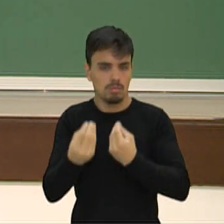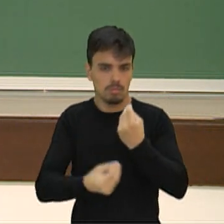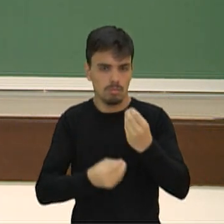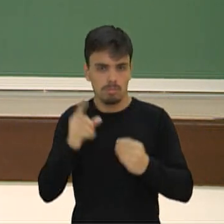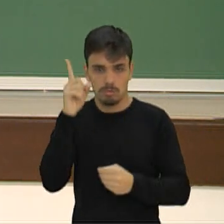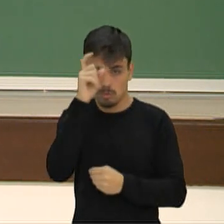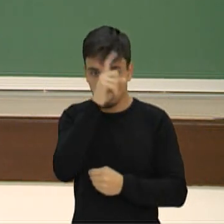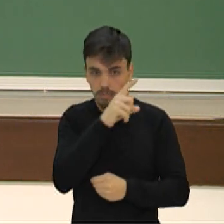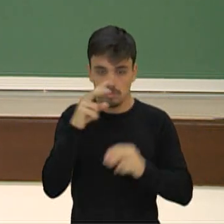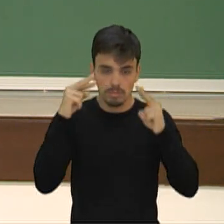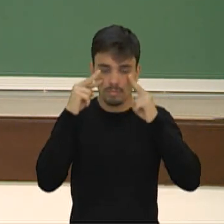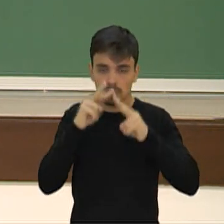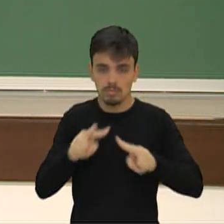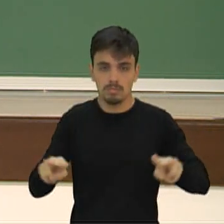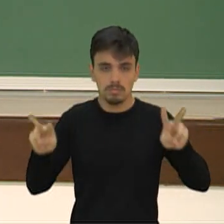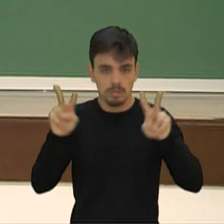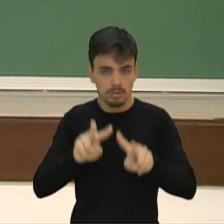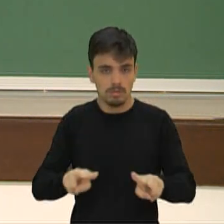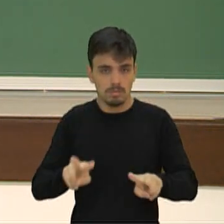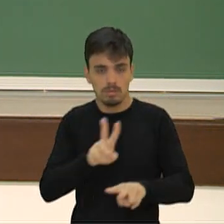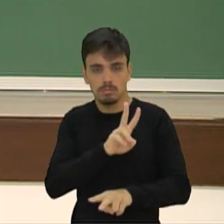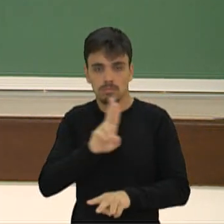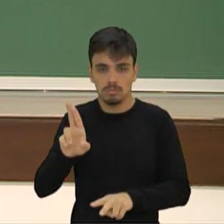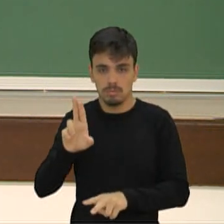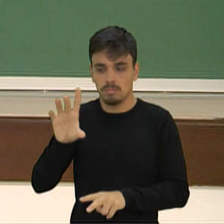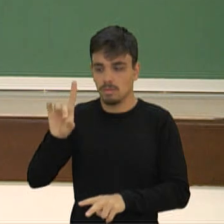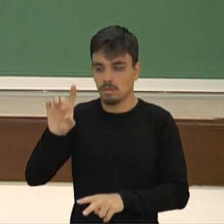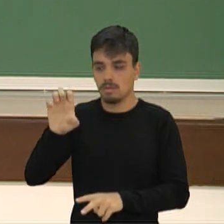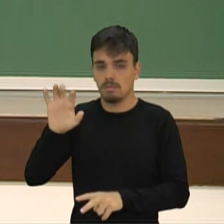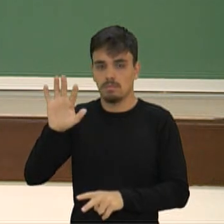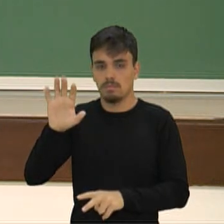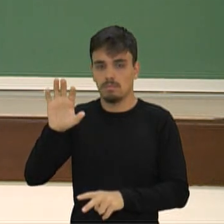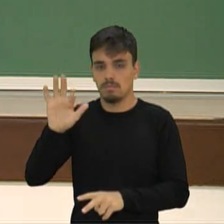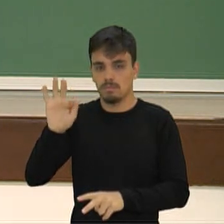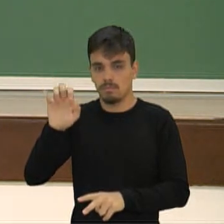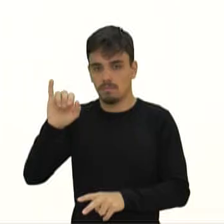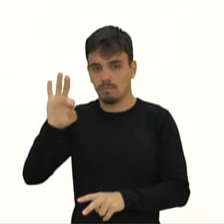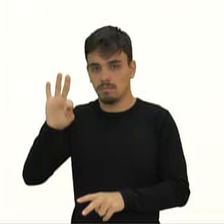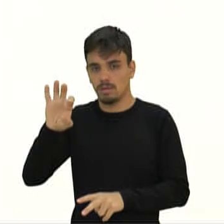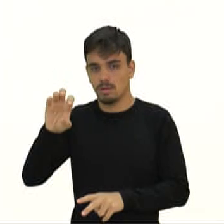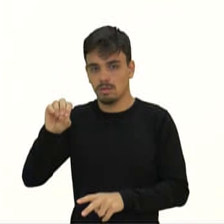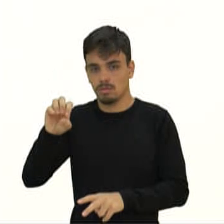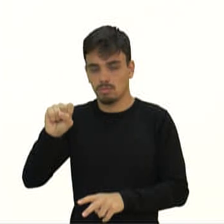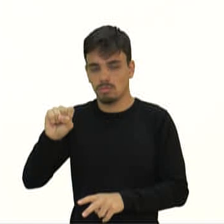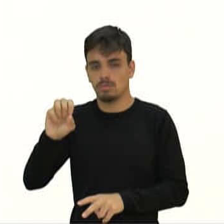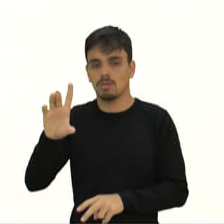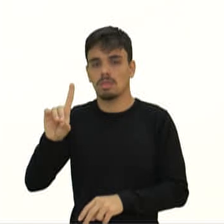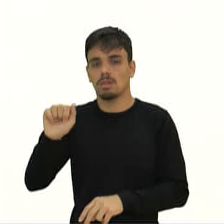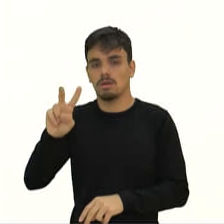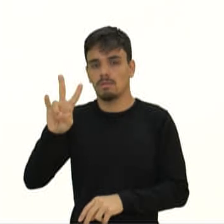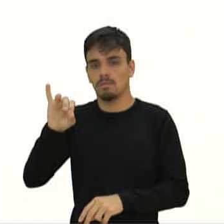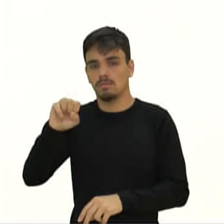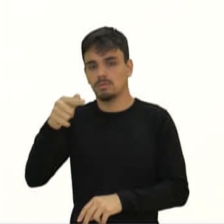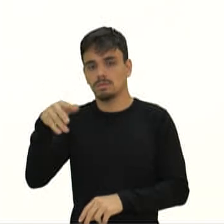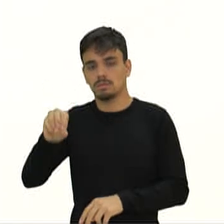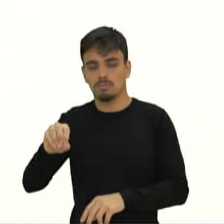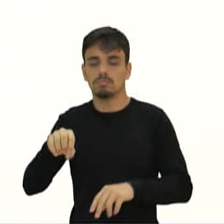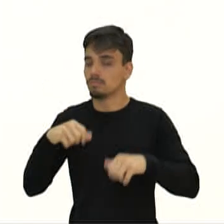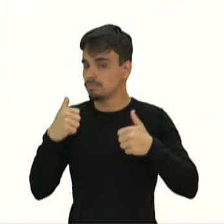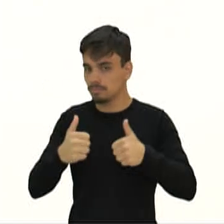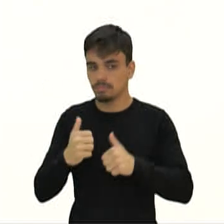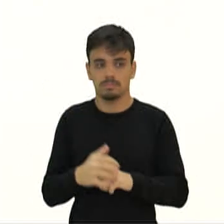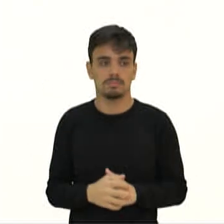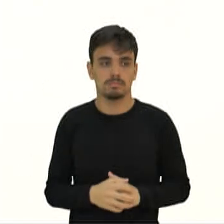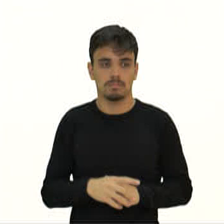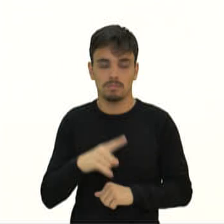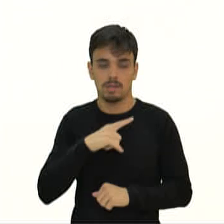da visão, que chamamos então de defeitos da visão, tá? Então me acompanha ali. O primeiro que eu quero mostrar para vocês aqui, que a gente vai ter